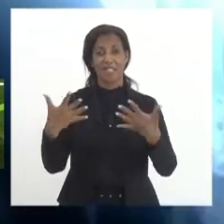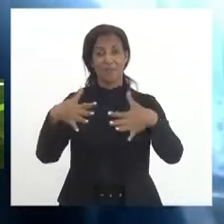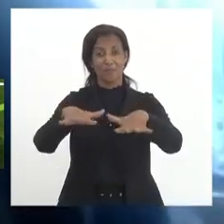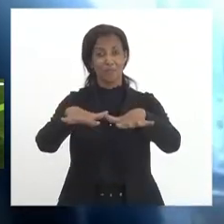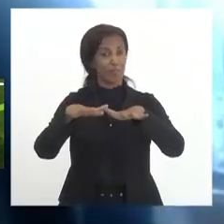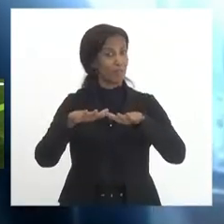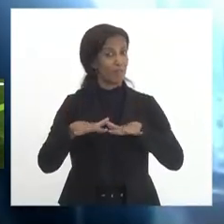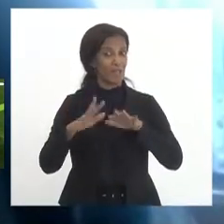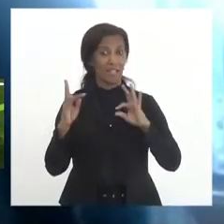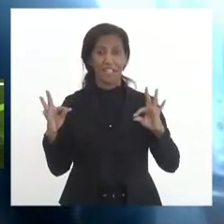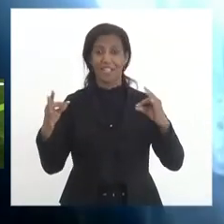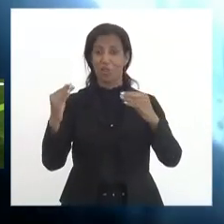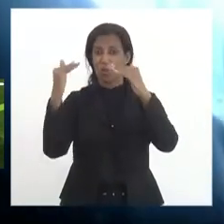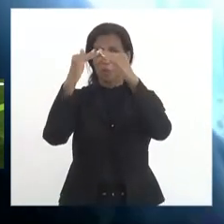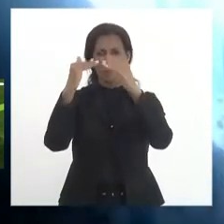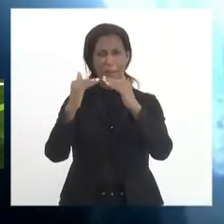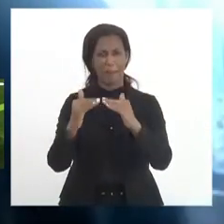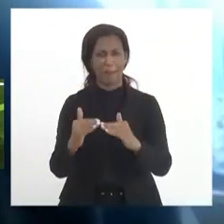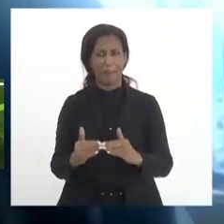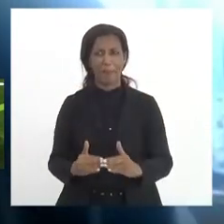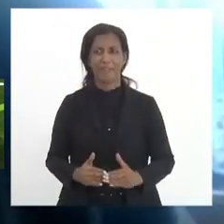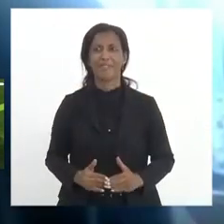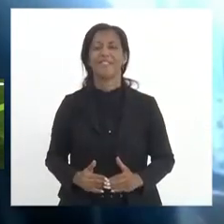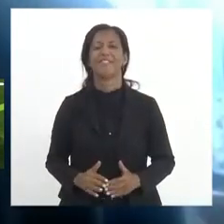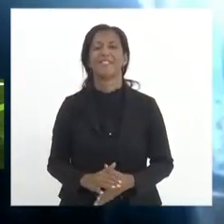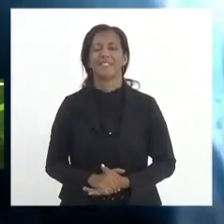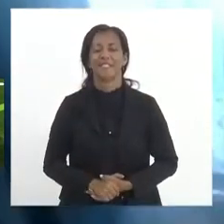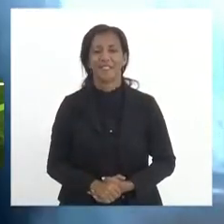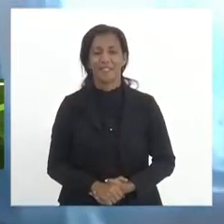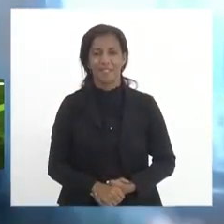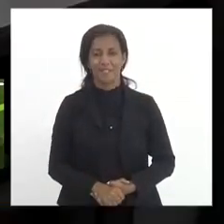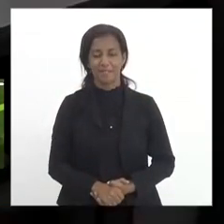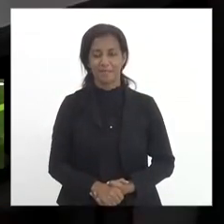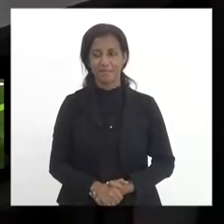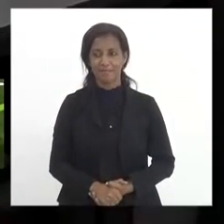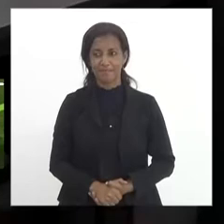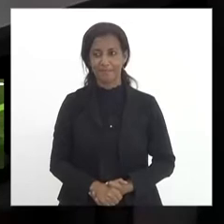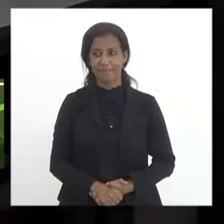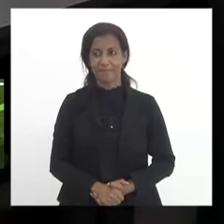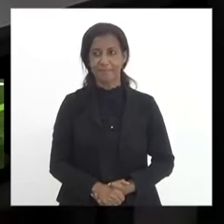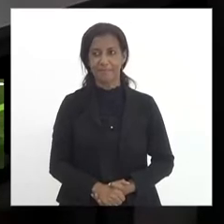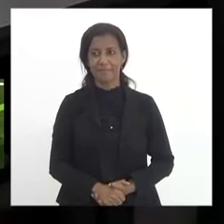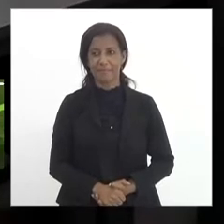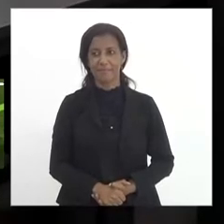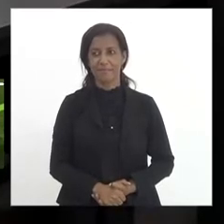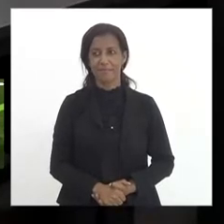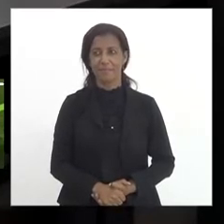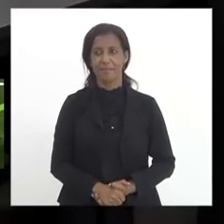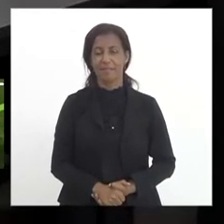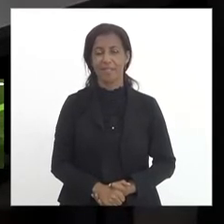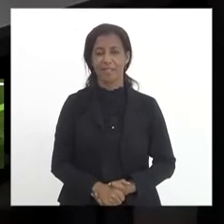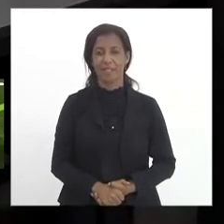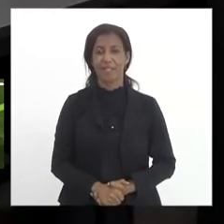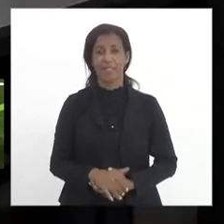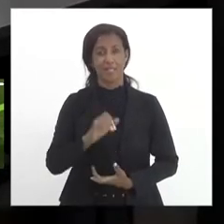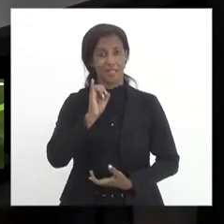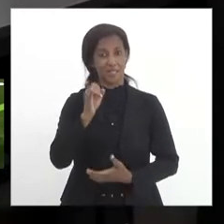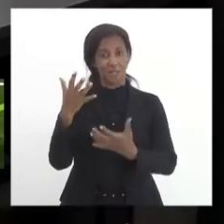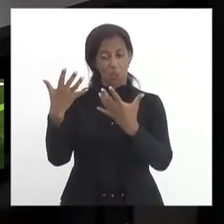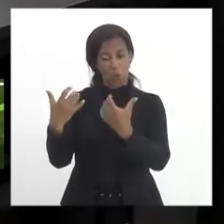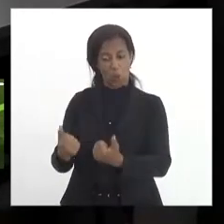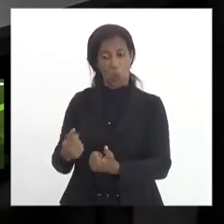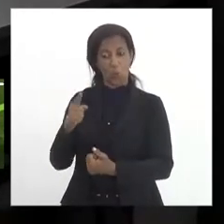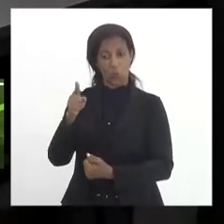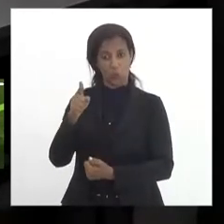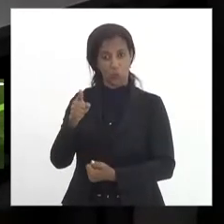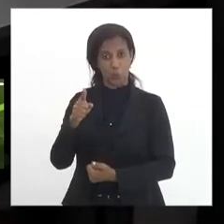ter todos os votos favoráveis, todo mundo acordando. Ô, deputado Mink, se me permite, a comissão do Cumpra-se. Tem que ficar de